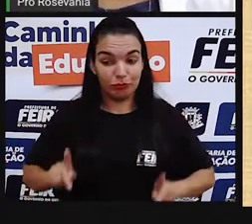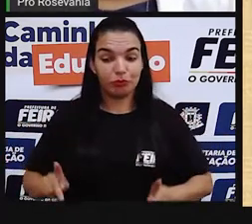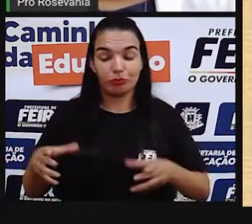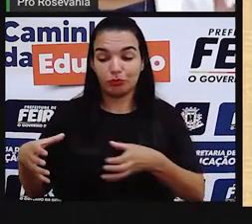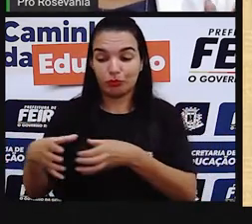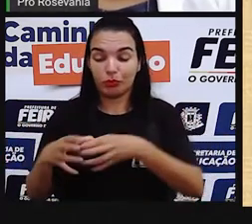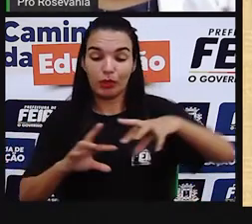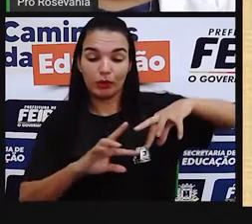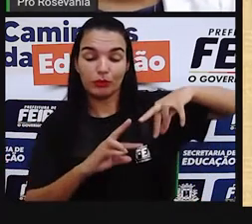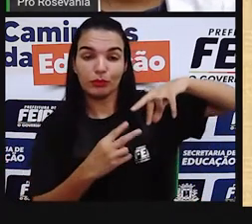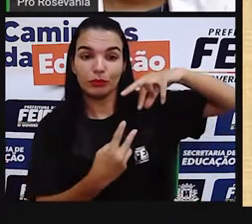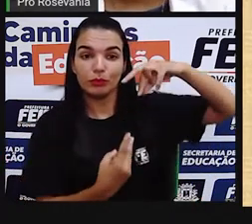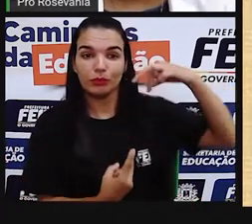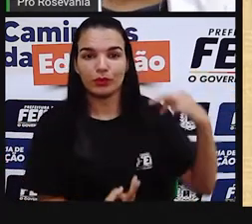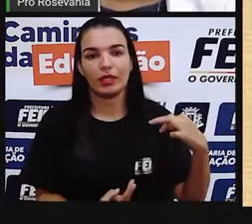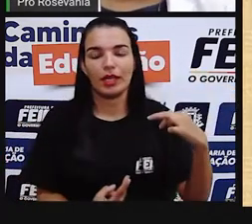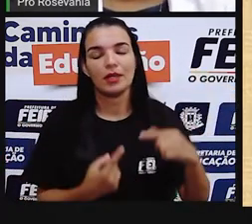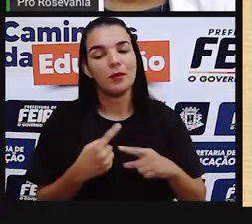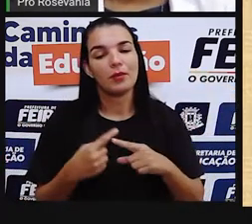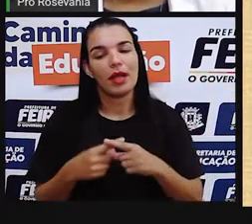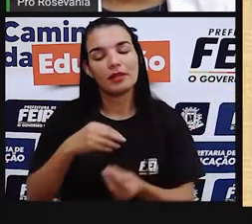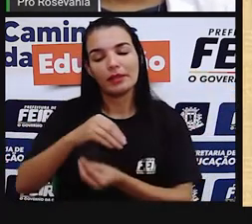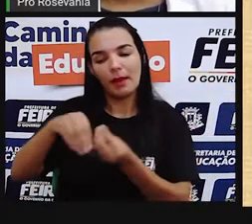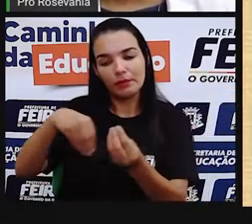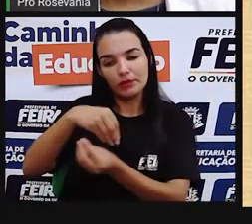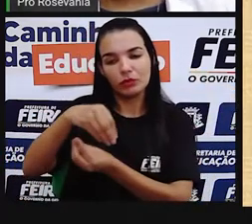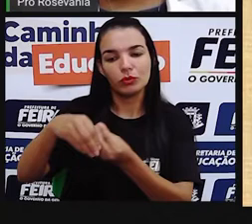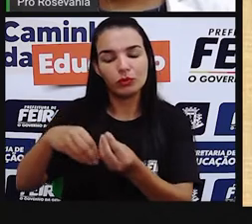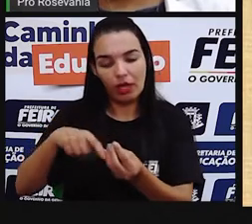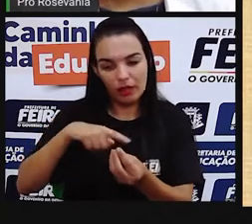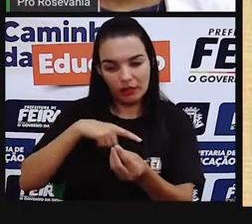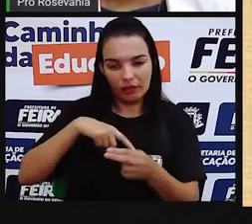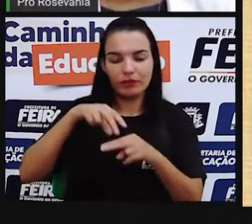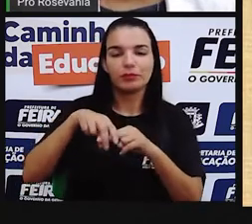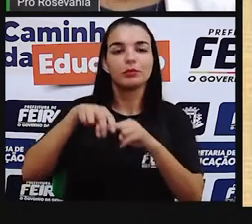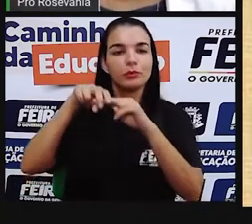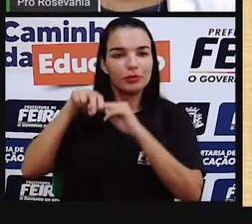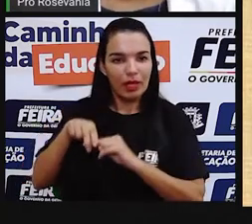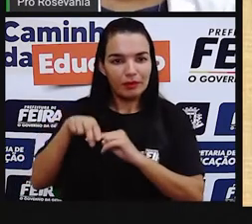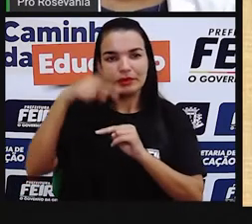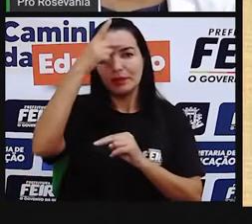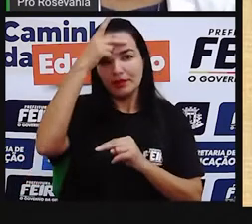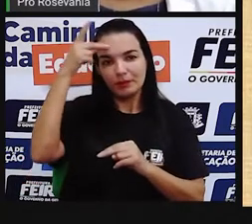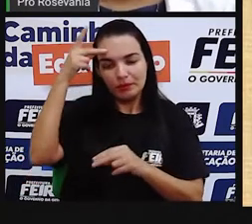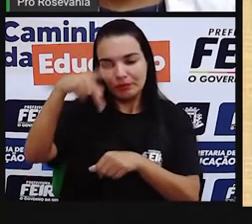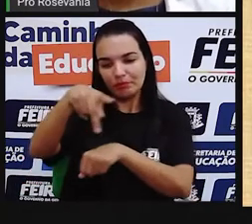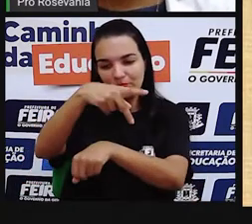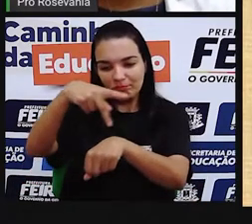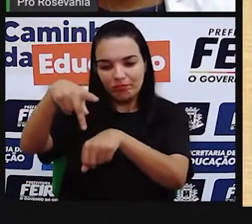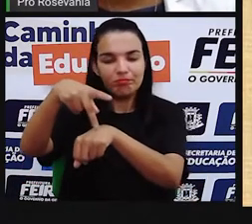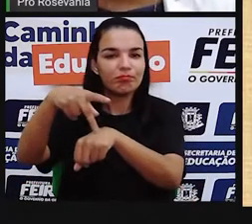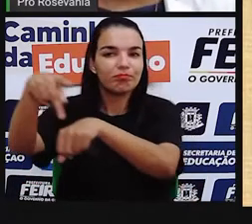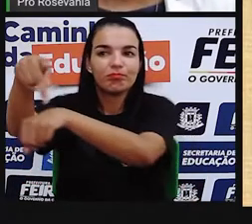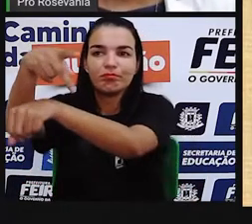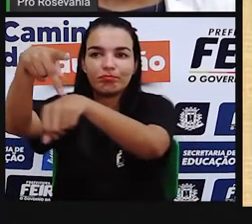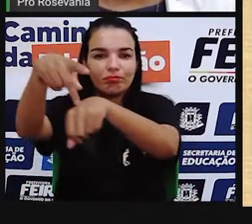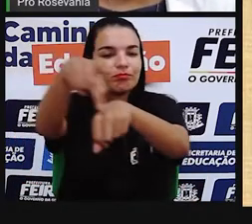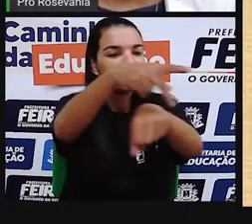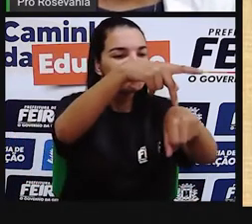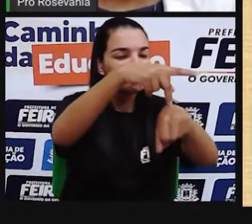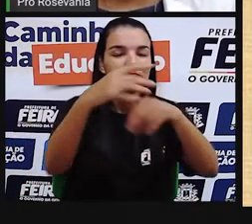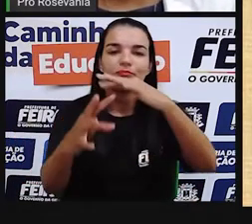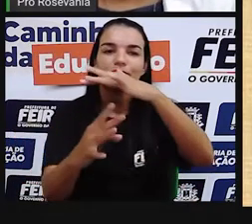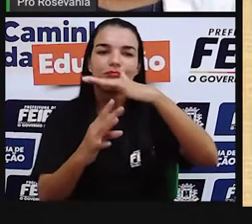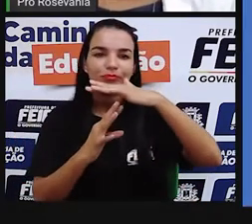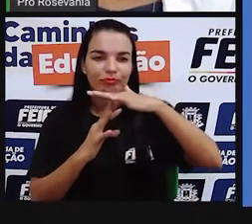genética, justamente pelo fato da mistura que nós tivemos, né, entre esses povos que compõem a formação histórica do